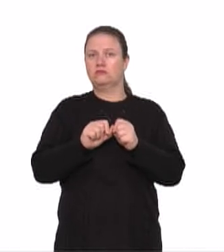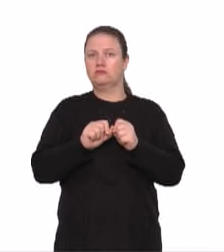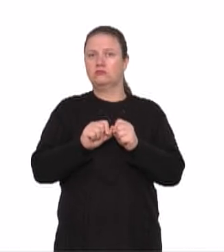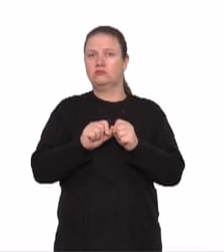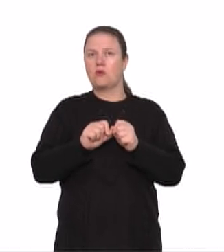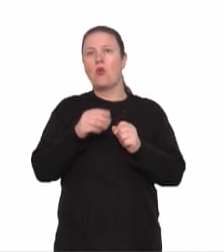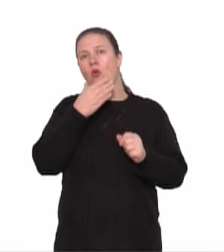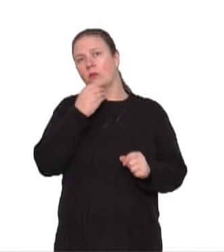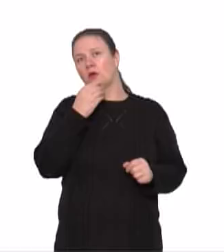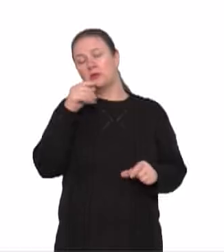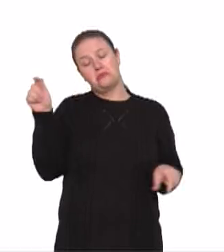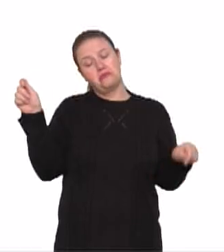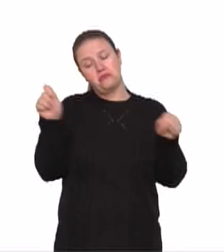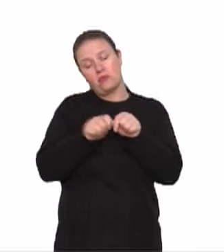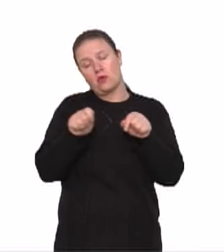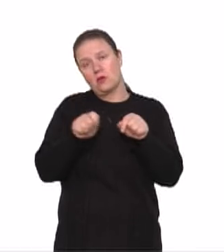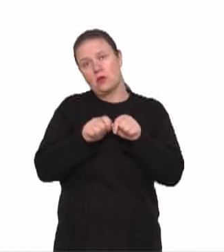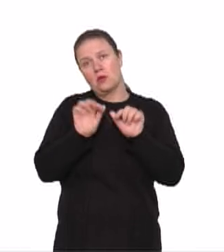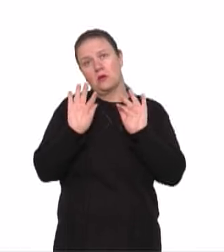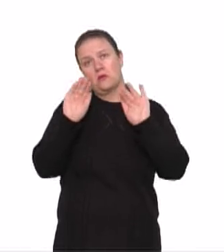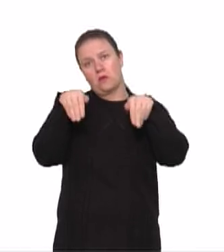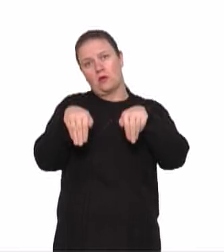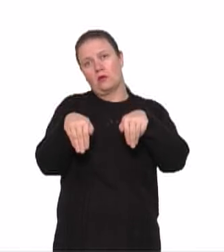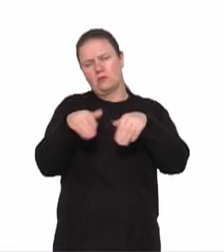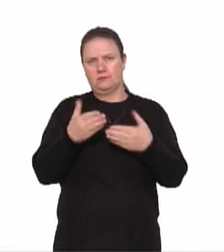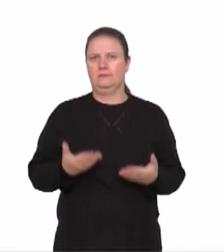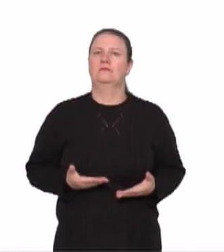frase Maicon fez, ponto final,